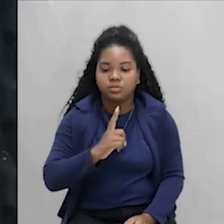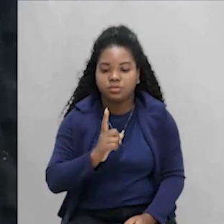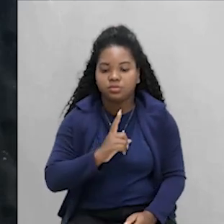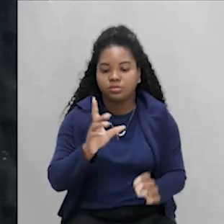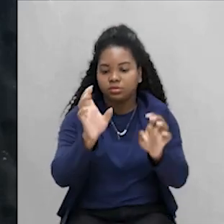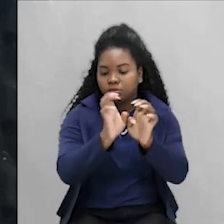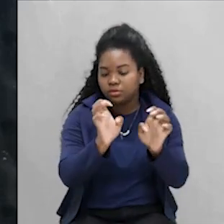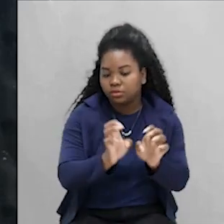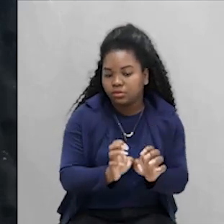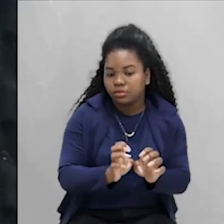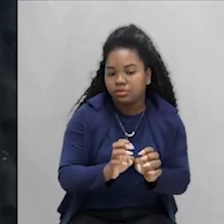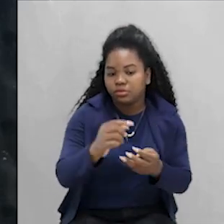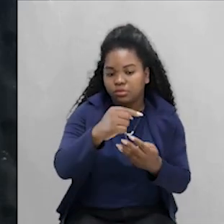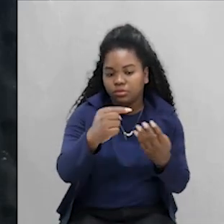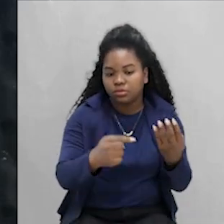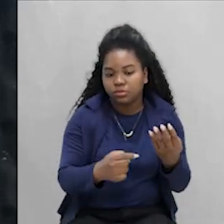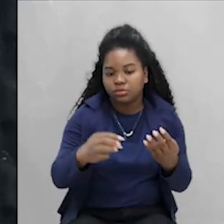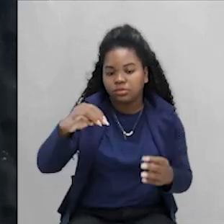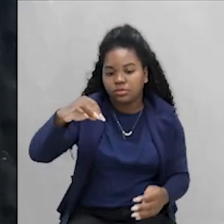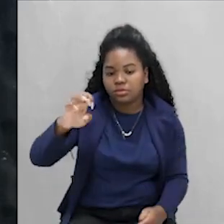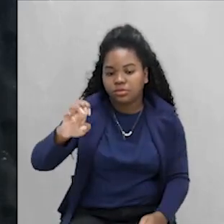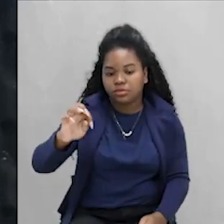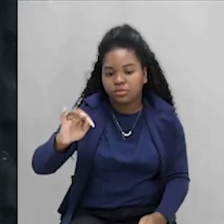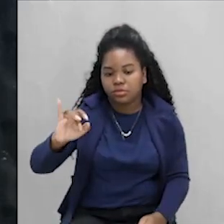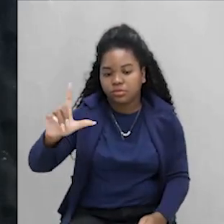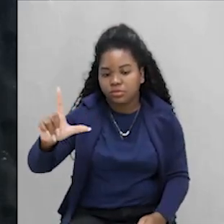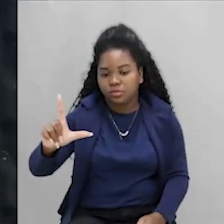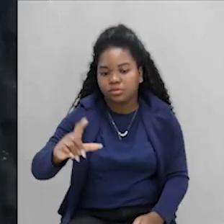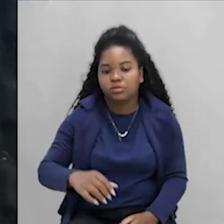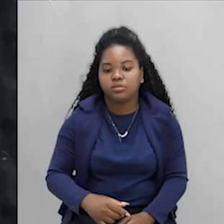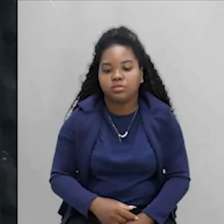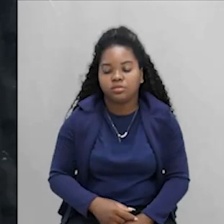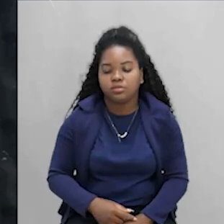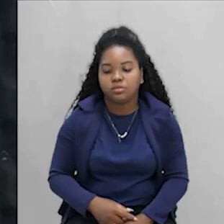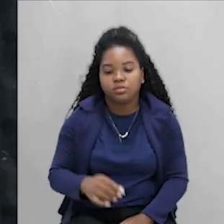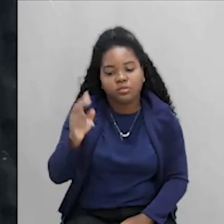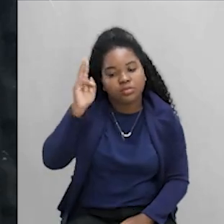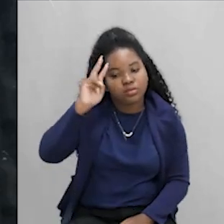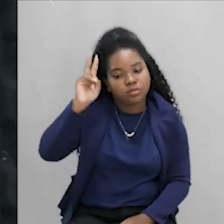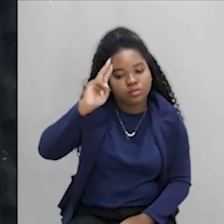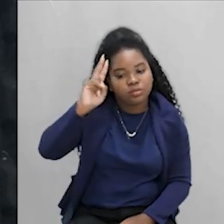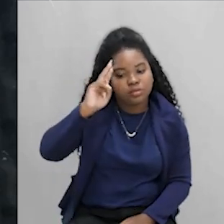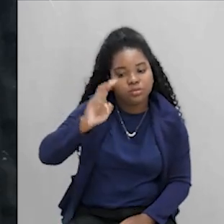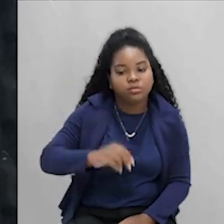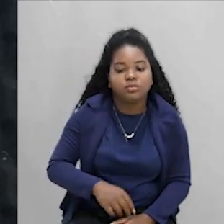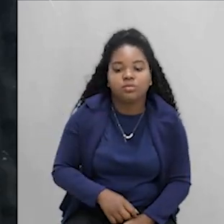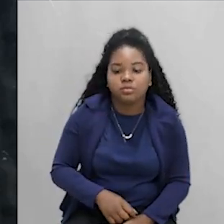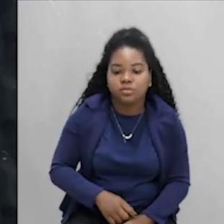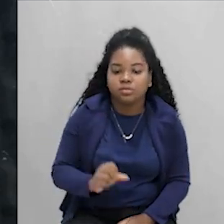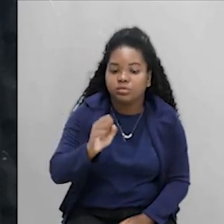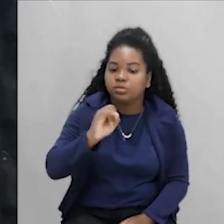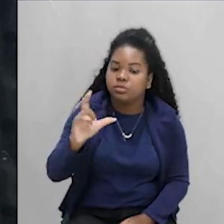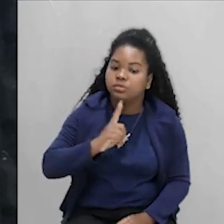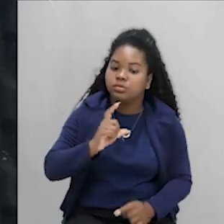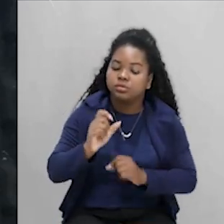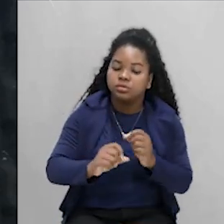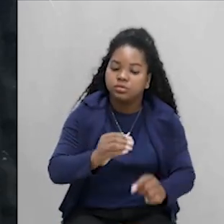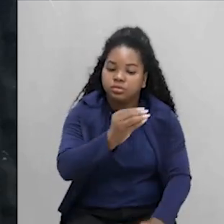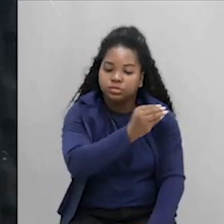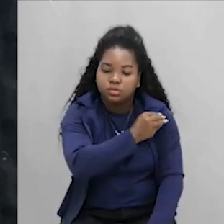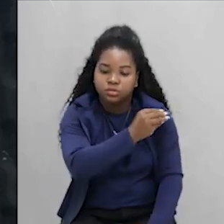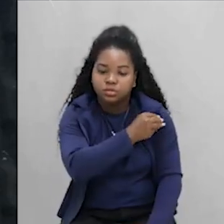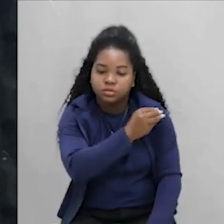do 4-metil pentan lembrando se nós temos um álcool ramificado